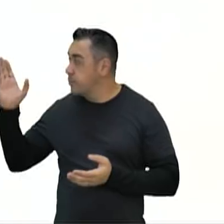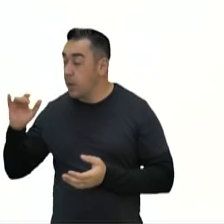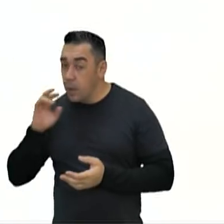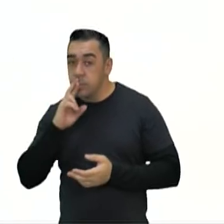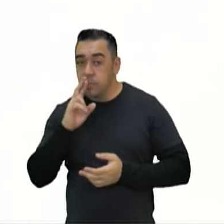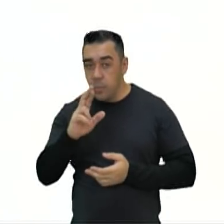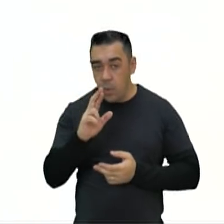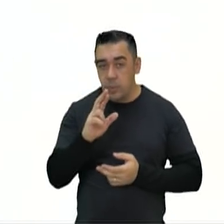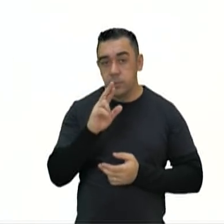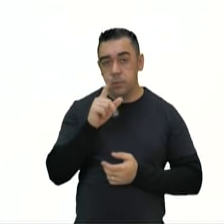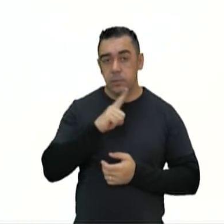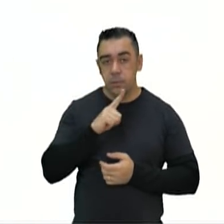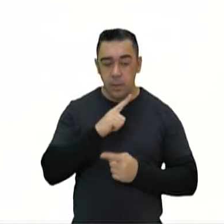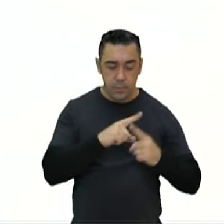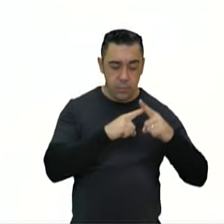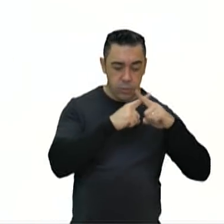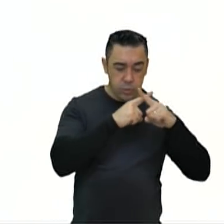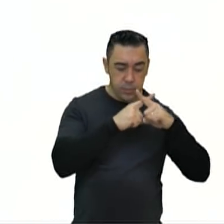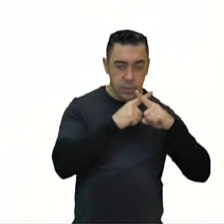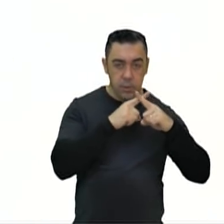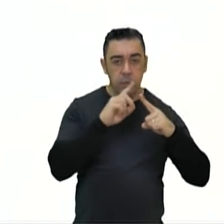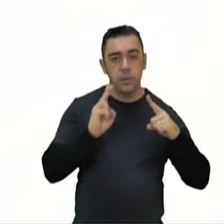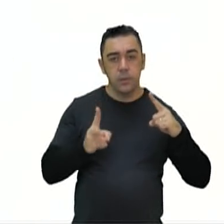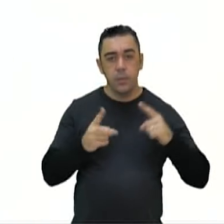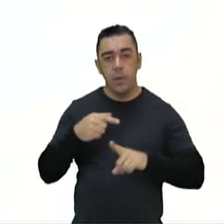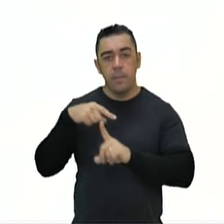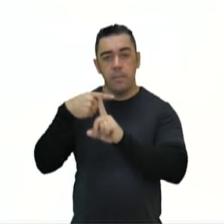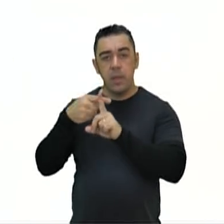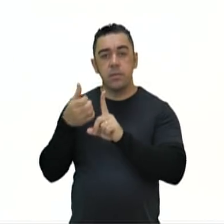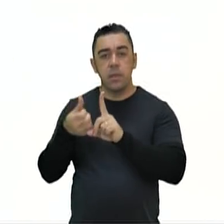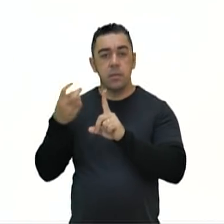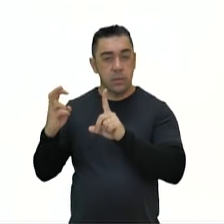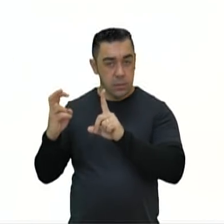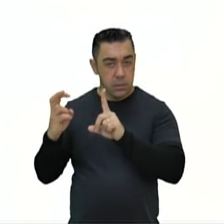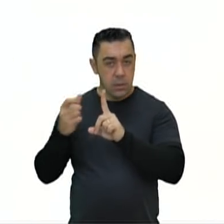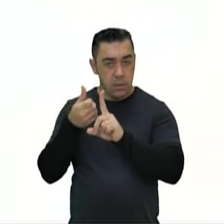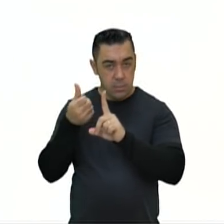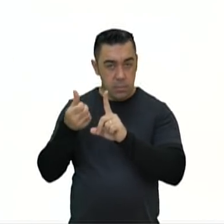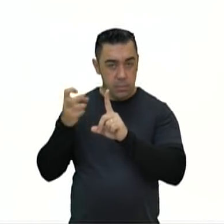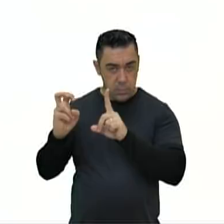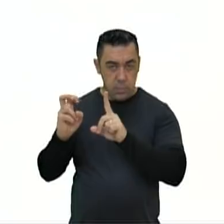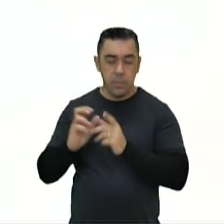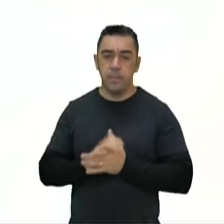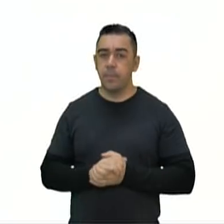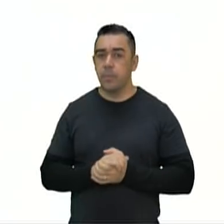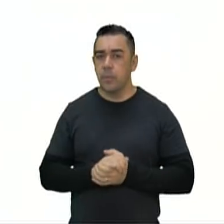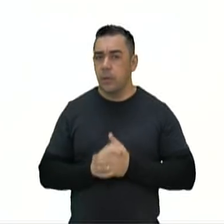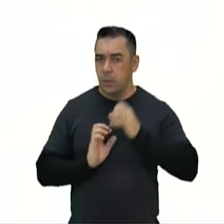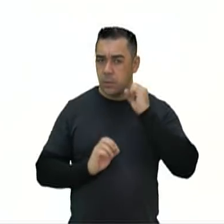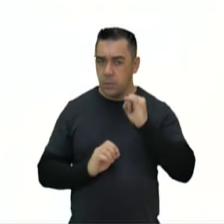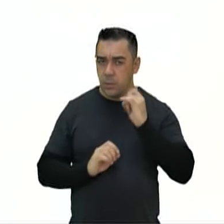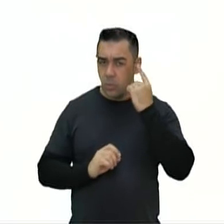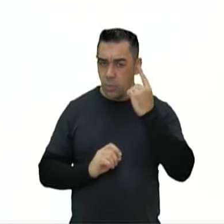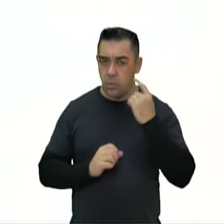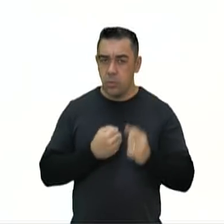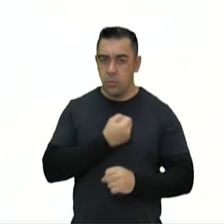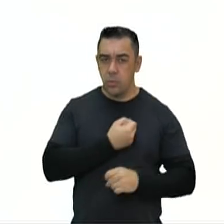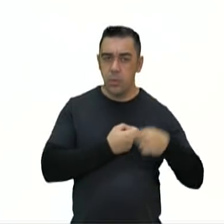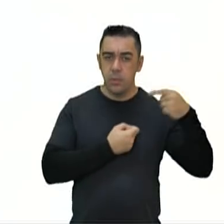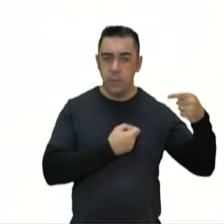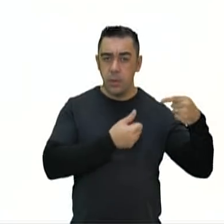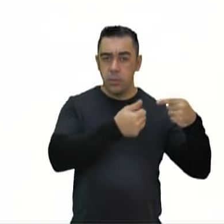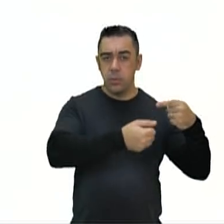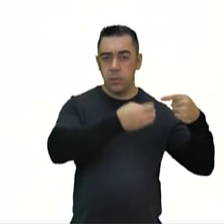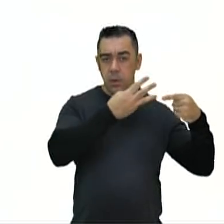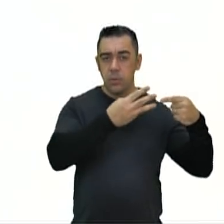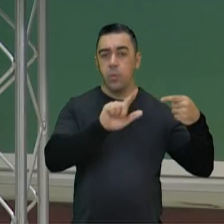produto de dois números inteiros é mais 65. Se um dos números é menos 13, qual seria